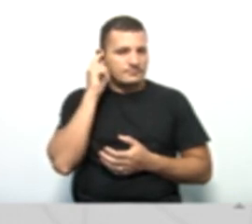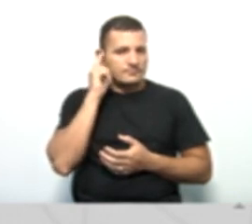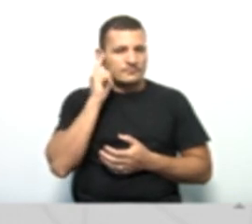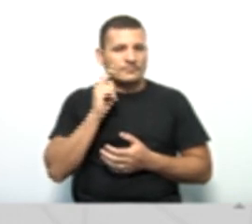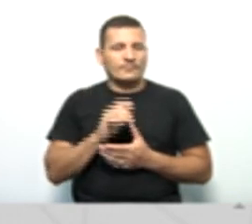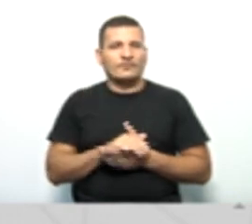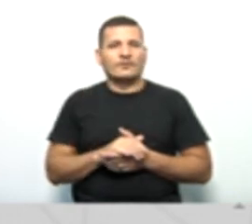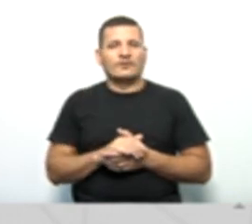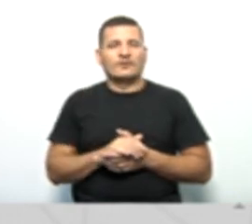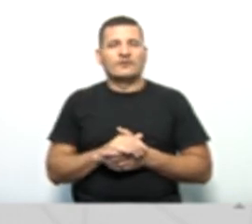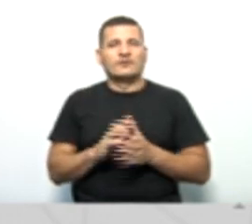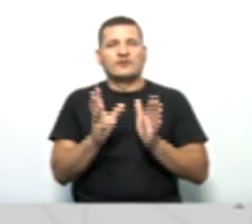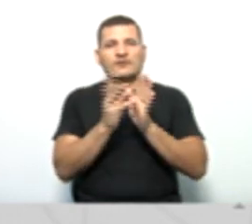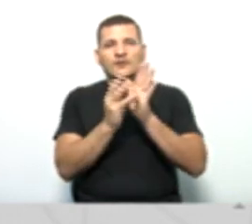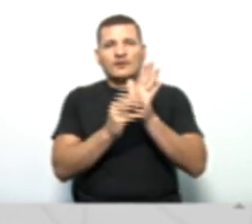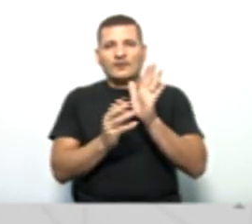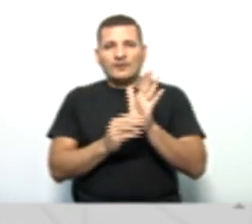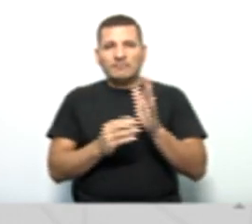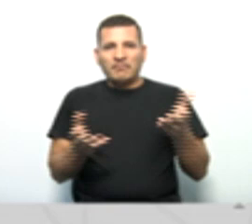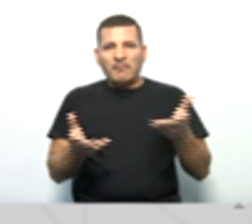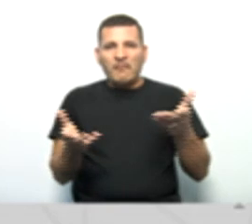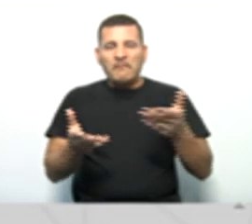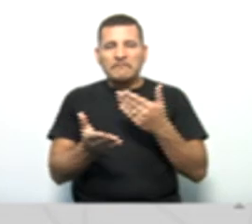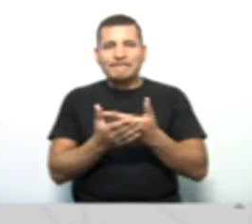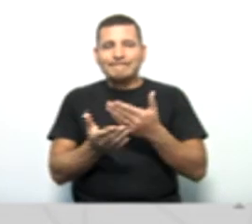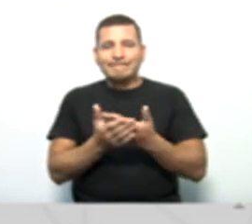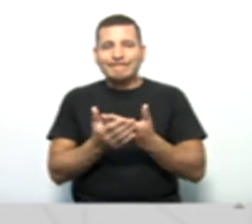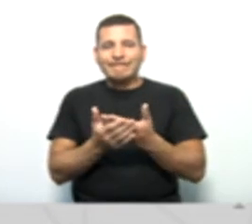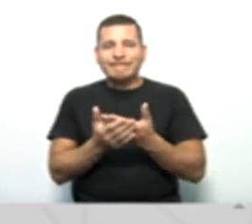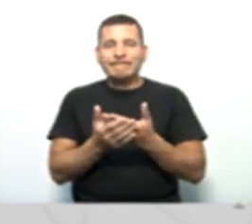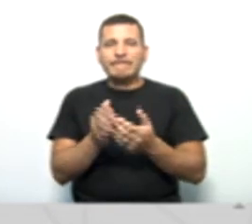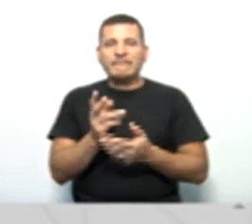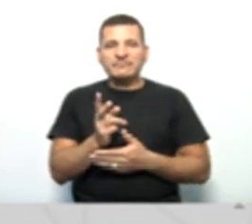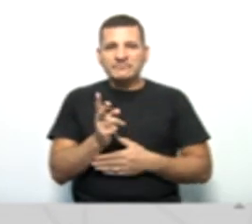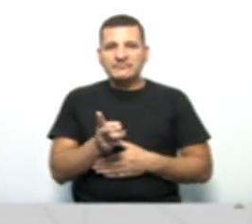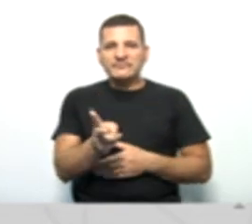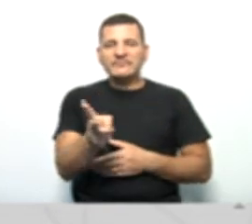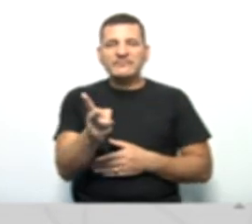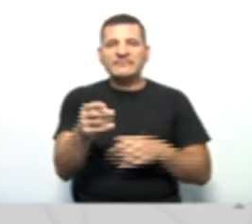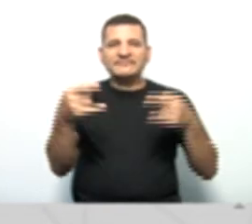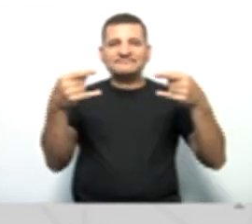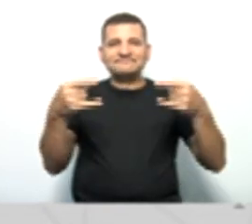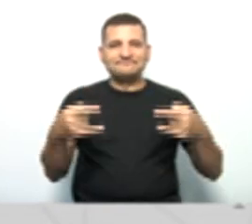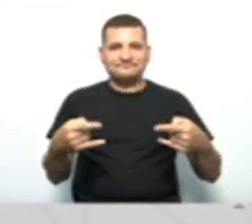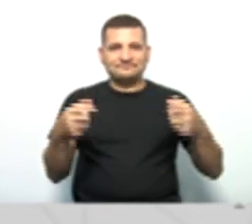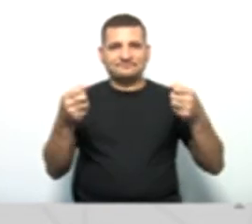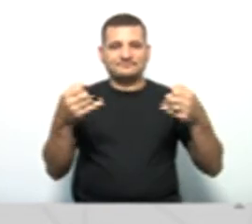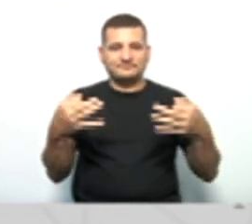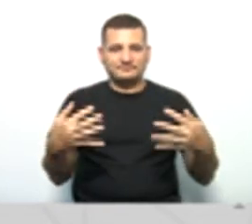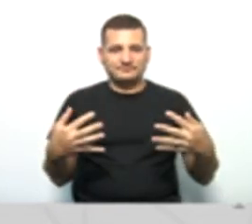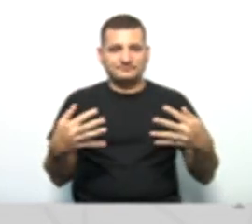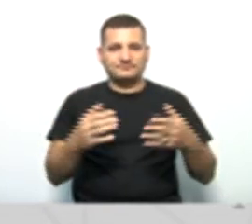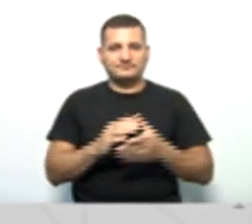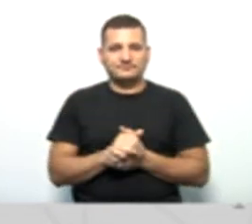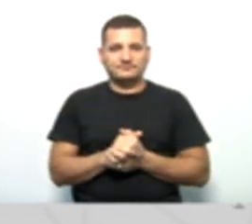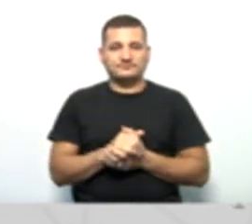Conteúdo da nossa aula. Vamos fazer uma continuação sobre as listas, o array,